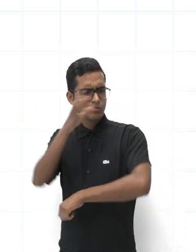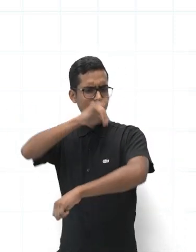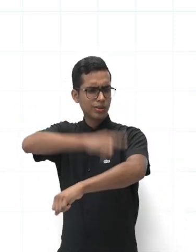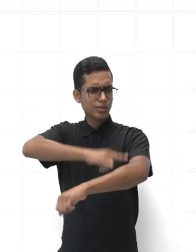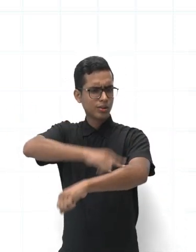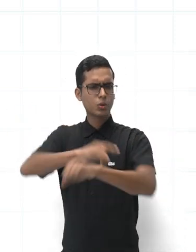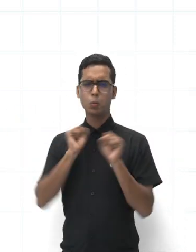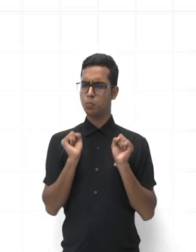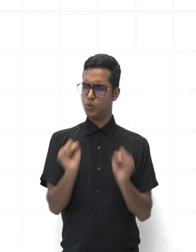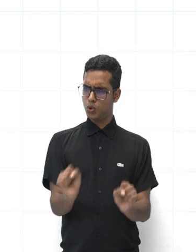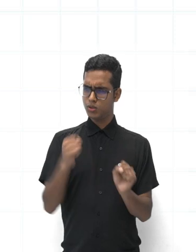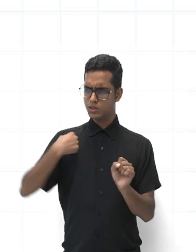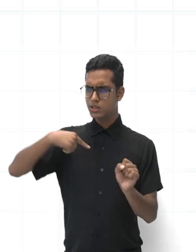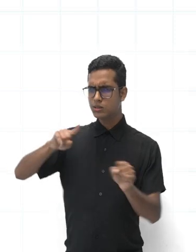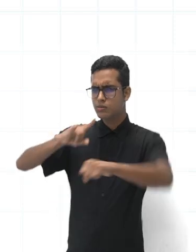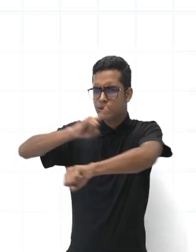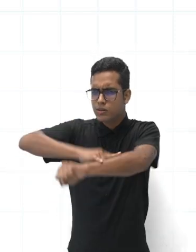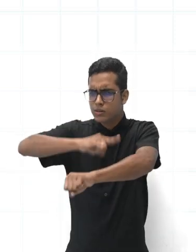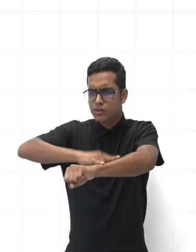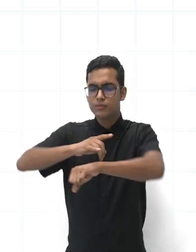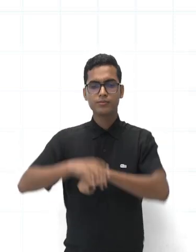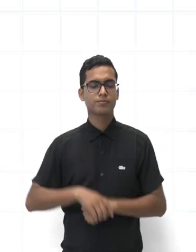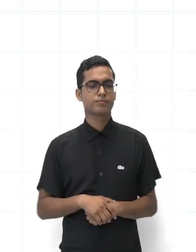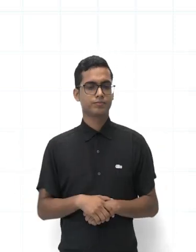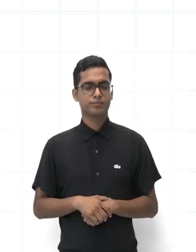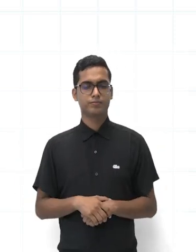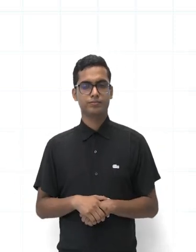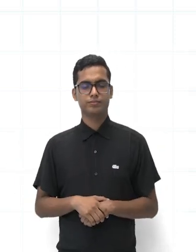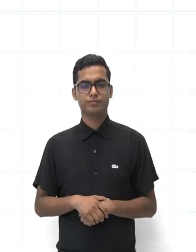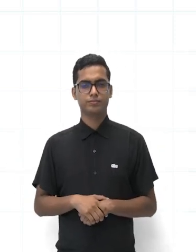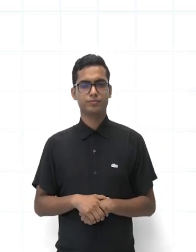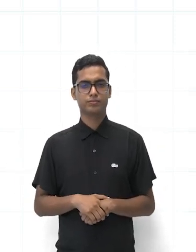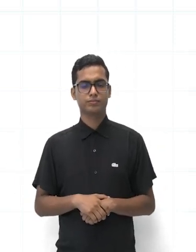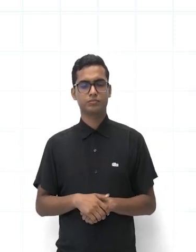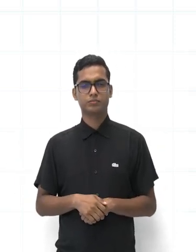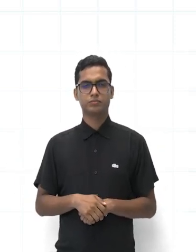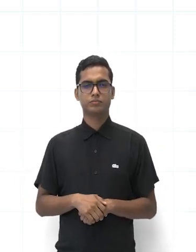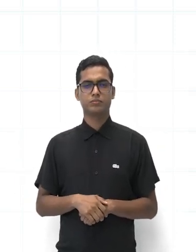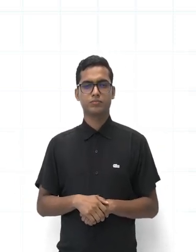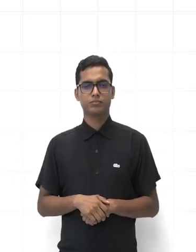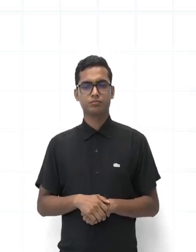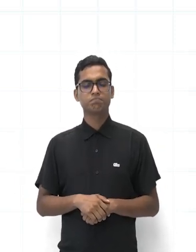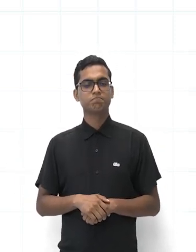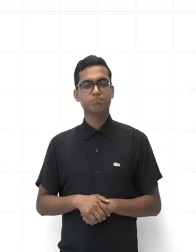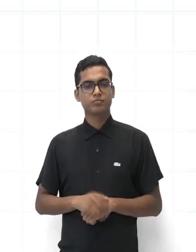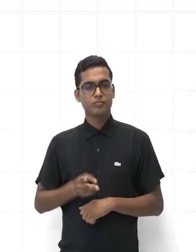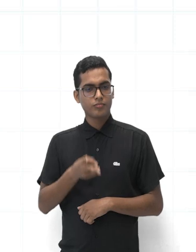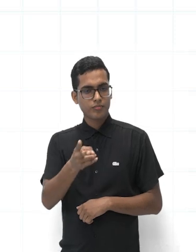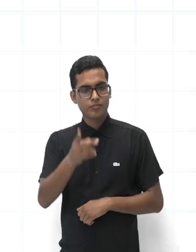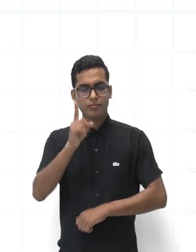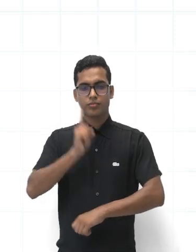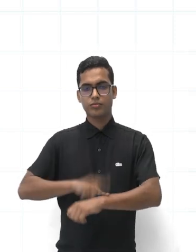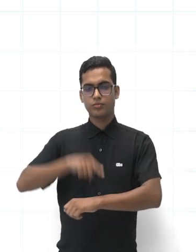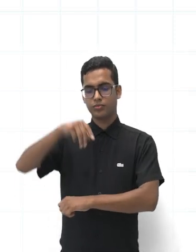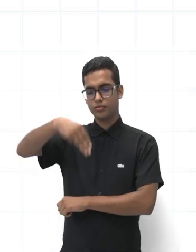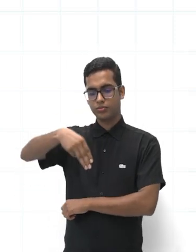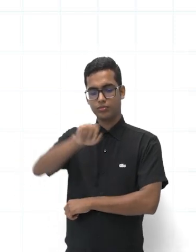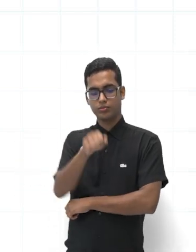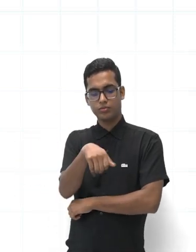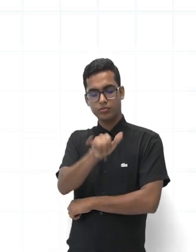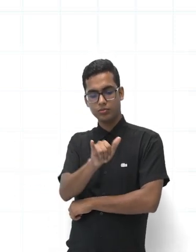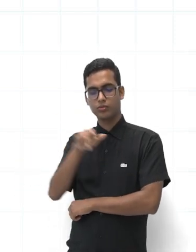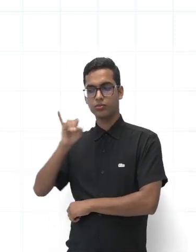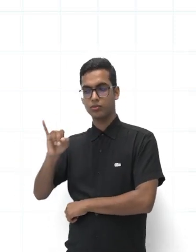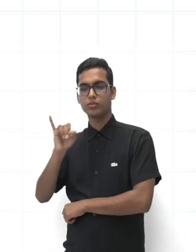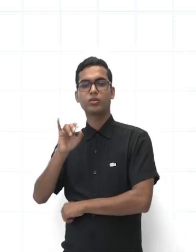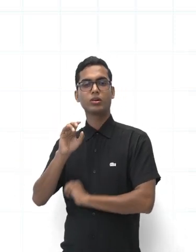para fazer algo. Pedir para beber água, para ir ao banheiro, para sair, para entrar, tá? Então você vai usar o may I. E